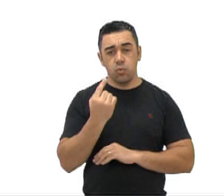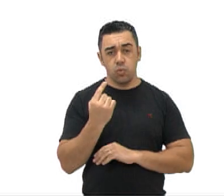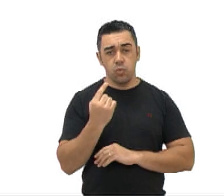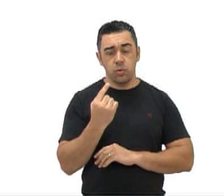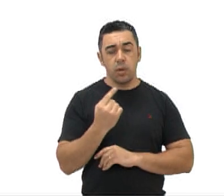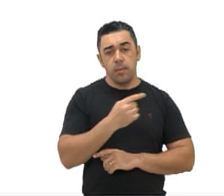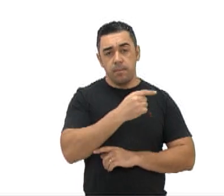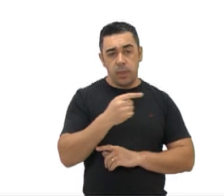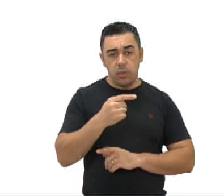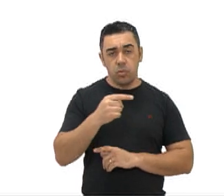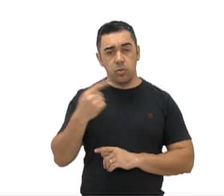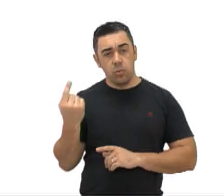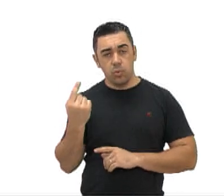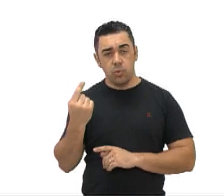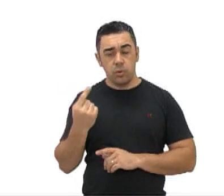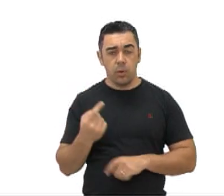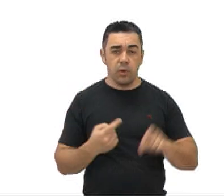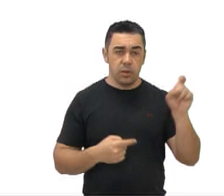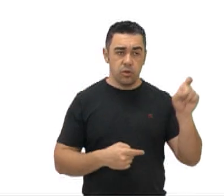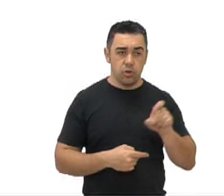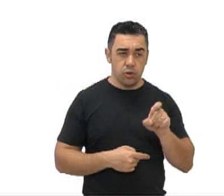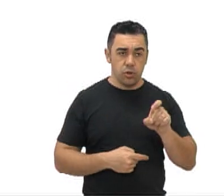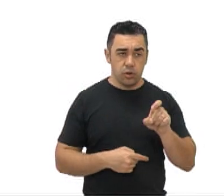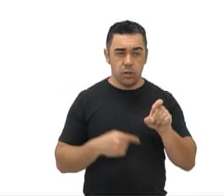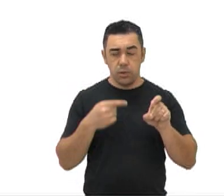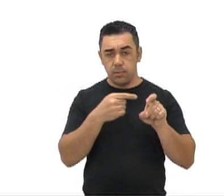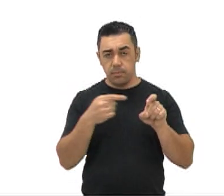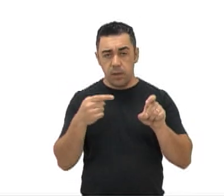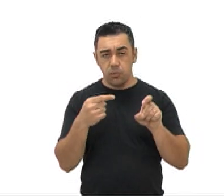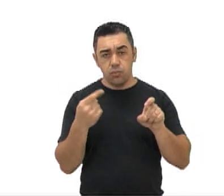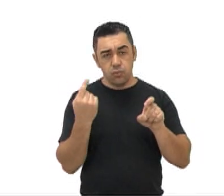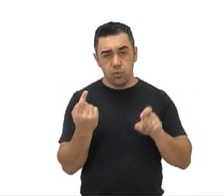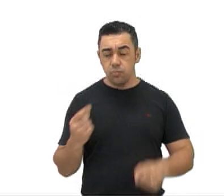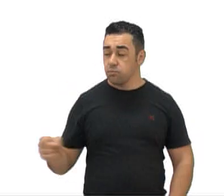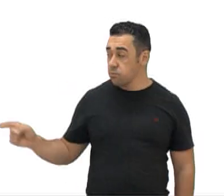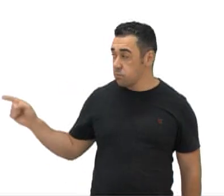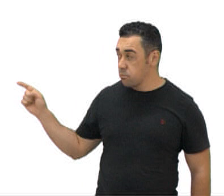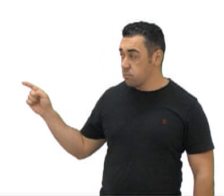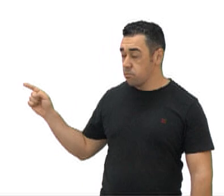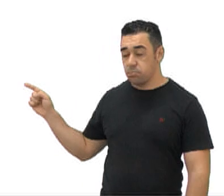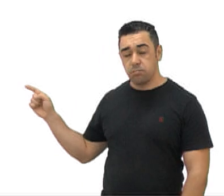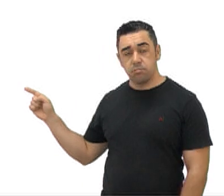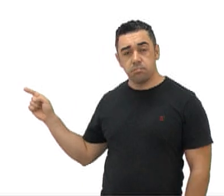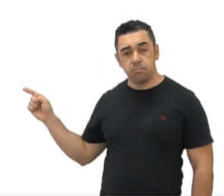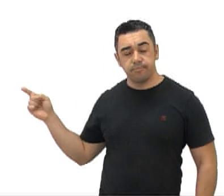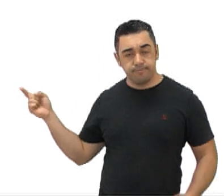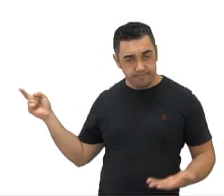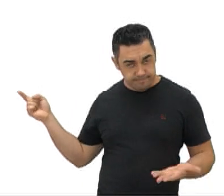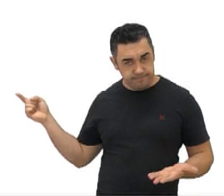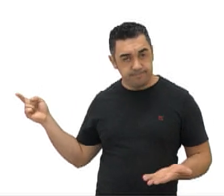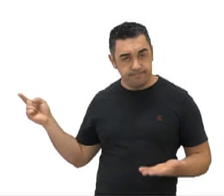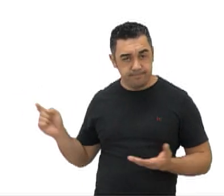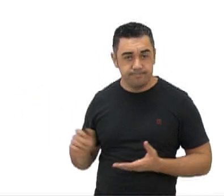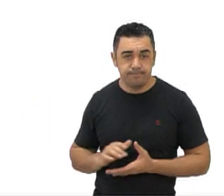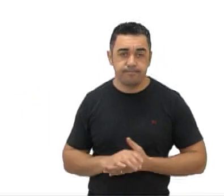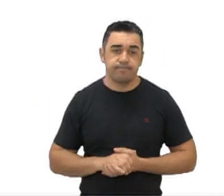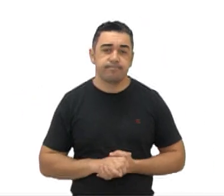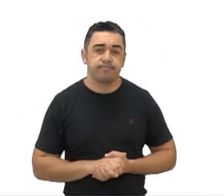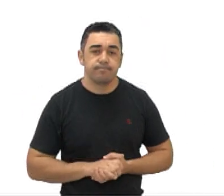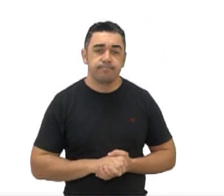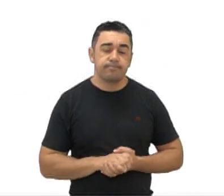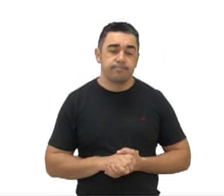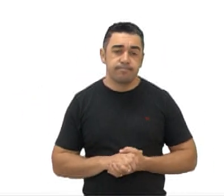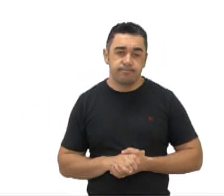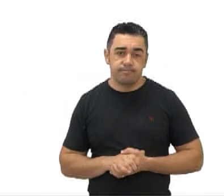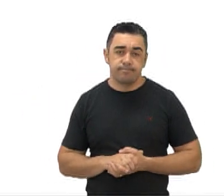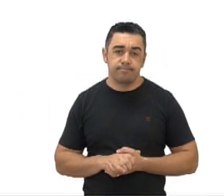valor para identificar um número antes. Então, a representação desse número, que a gente não sabe, é x. O número que vem antes